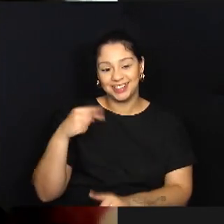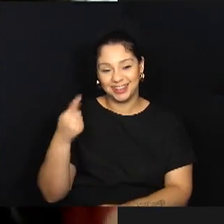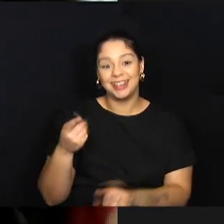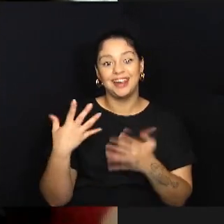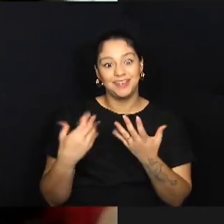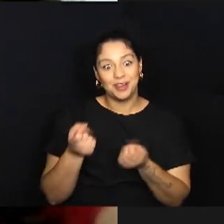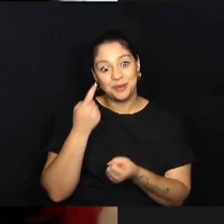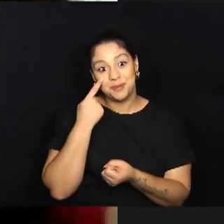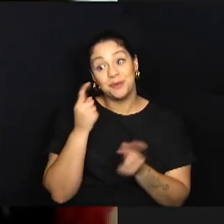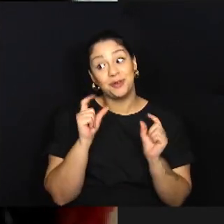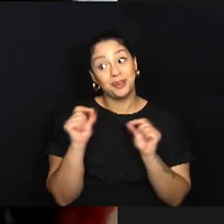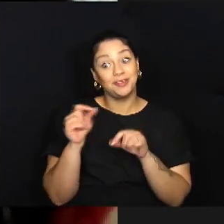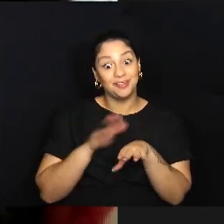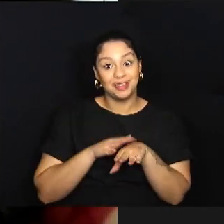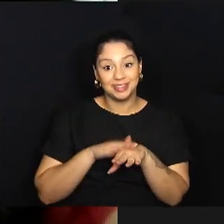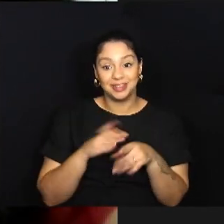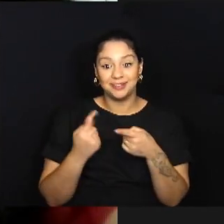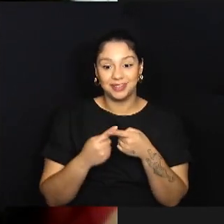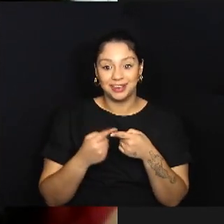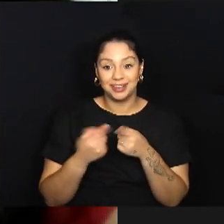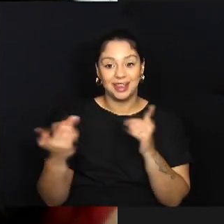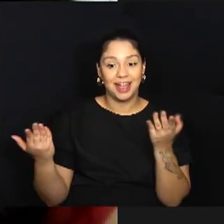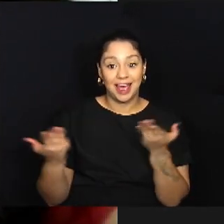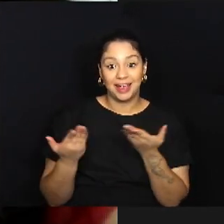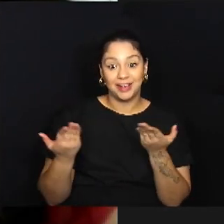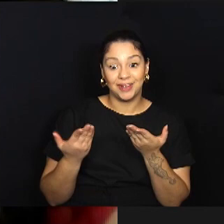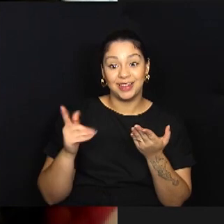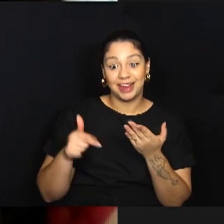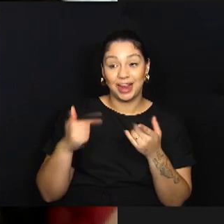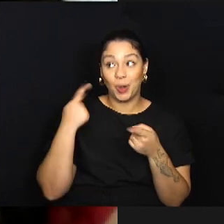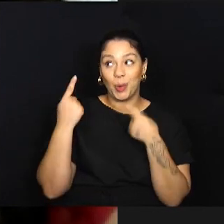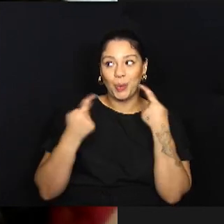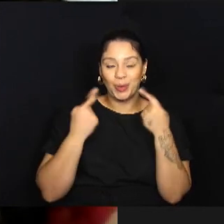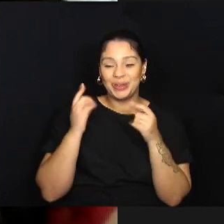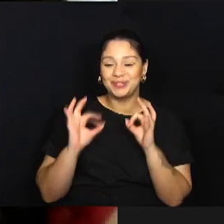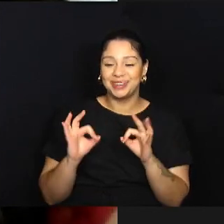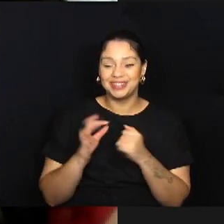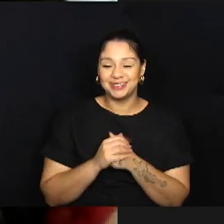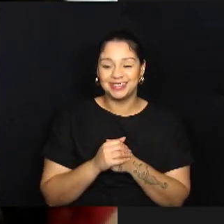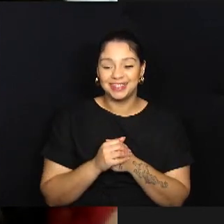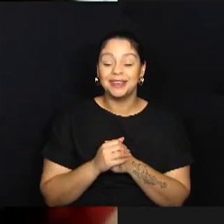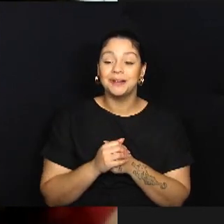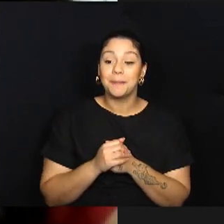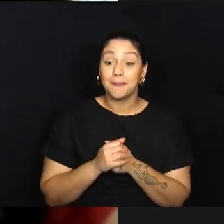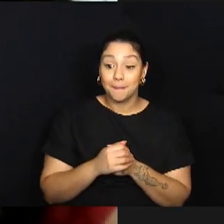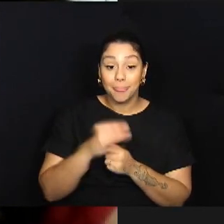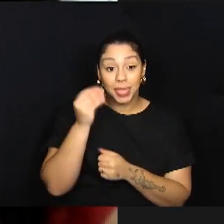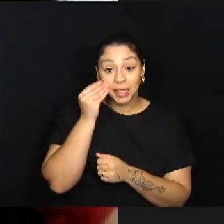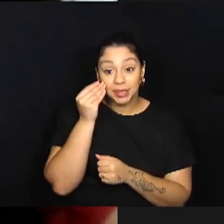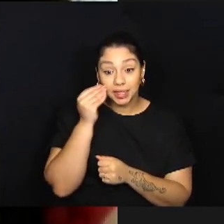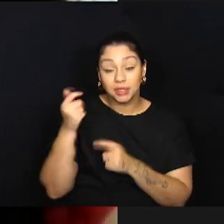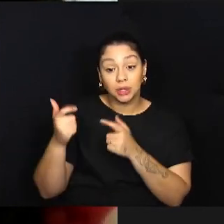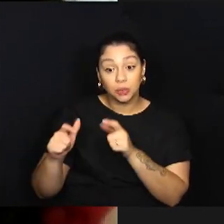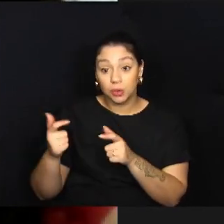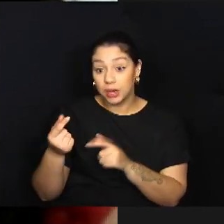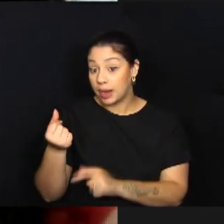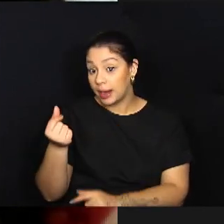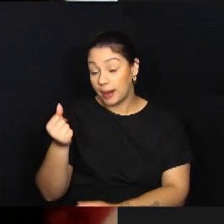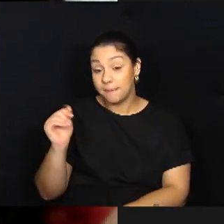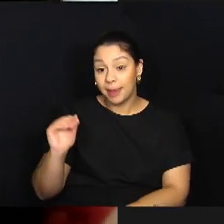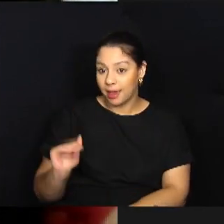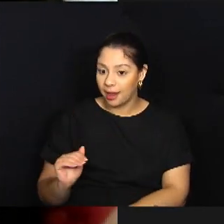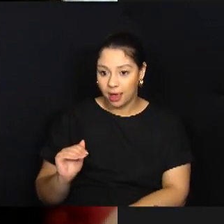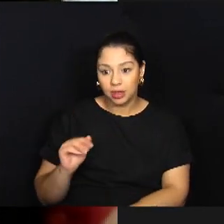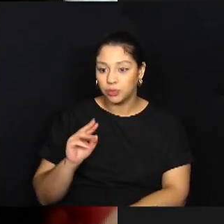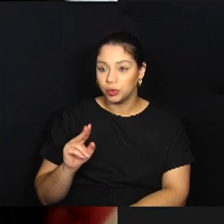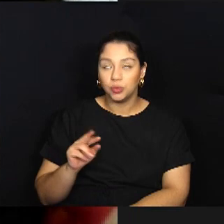vai ser feito, né? Por enquanto, foi na loucura. A gente busca lugares baratos, a gente não fica em nenhum lugar